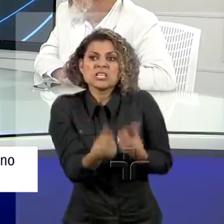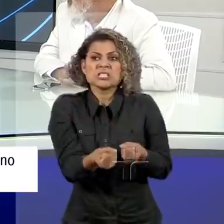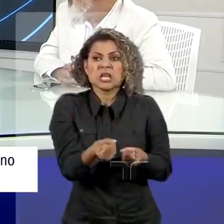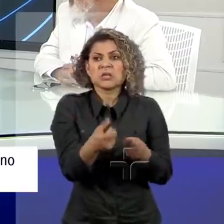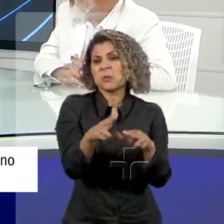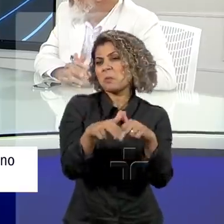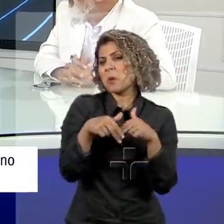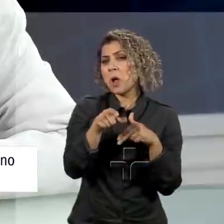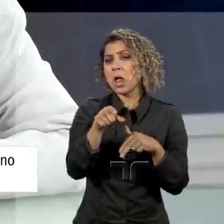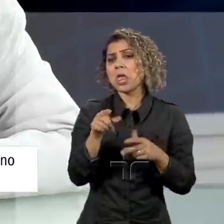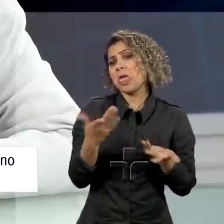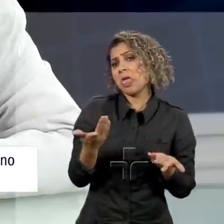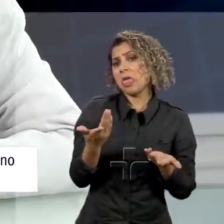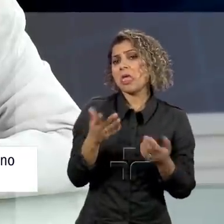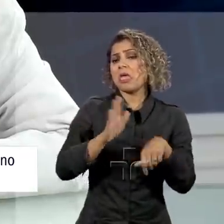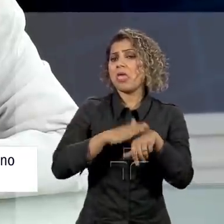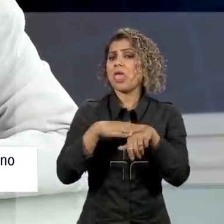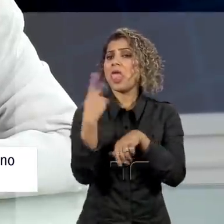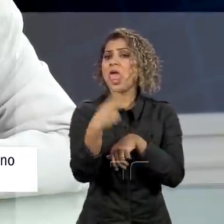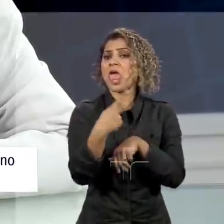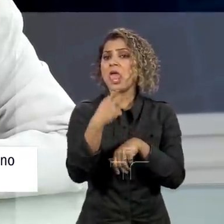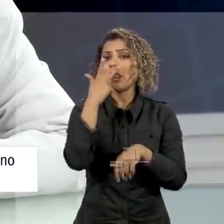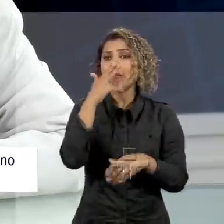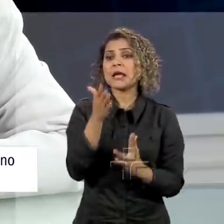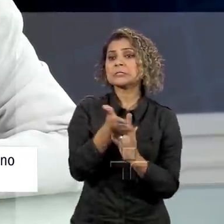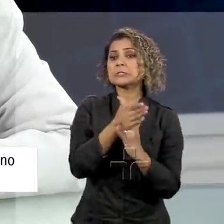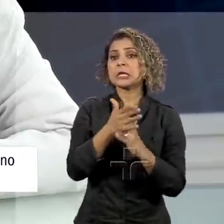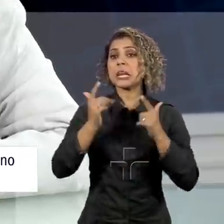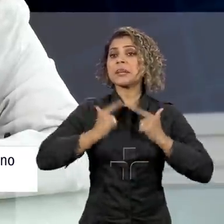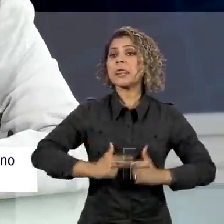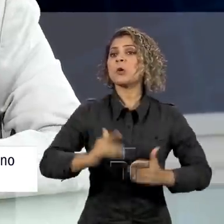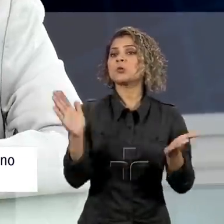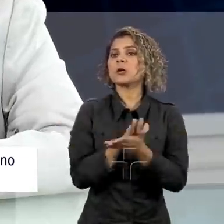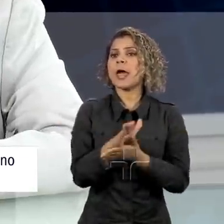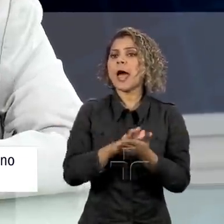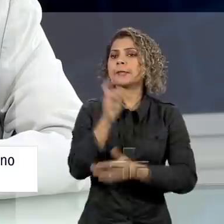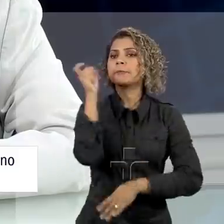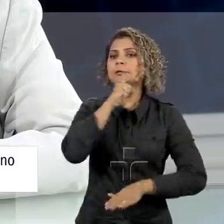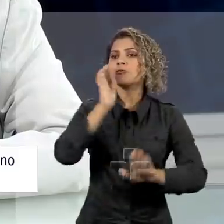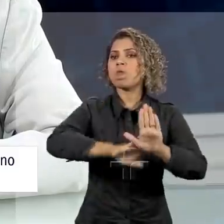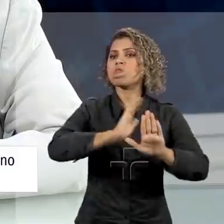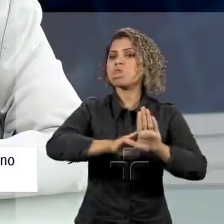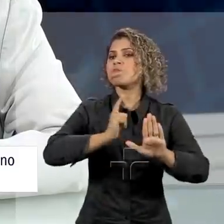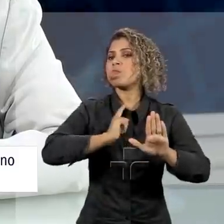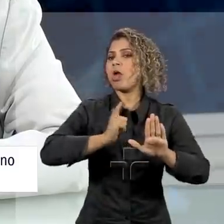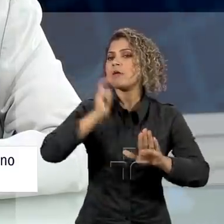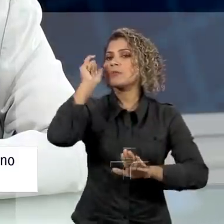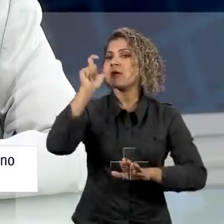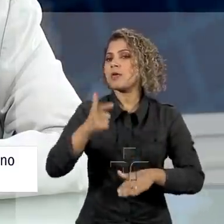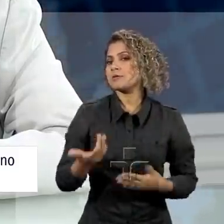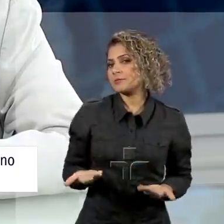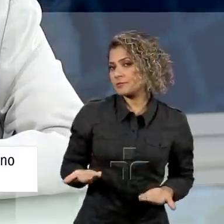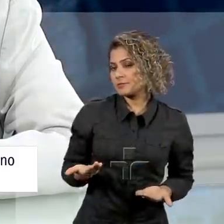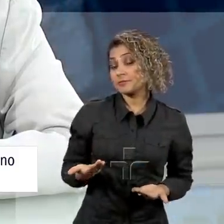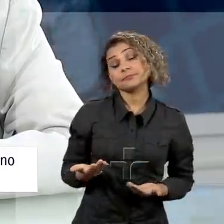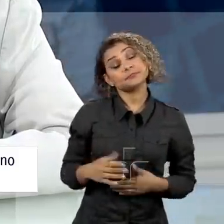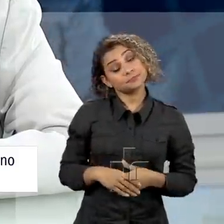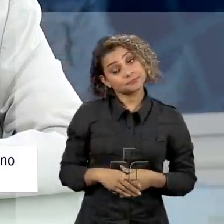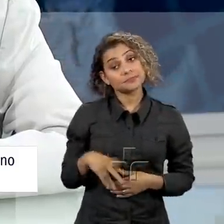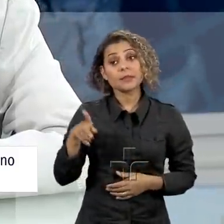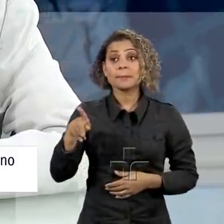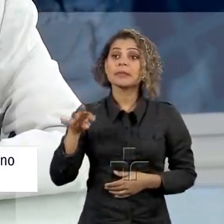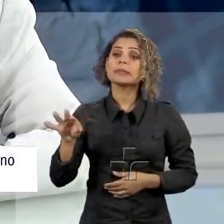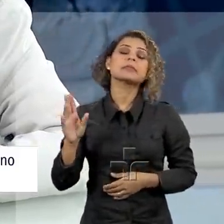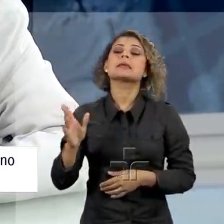em crise a sua imparcialidade, né? Sim. Né? Agora, é um argumento que, no